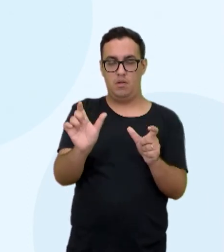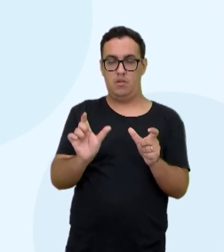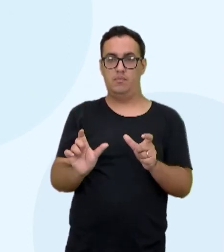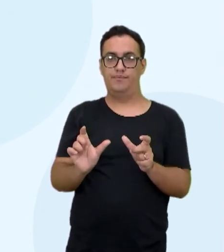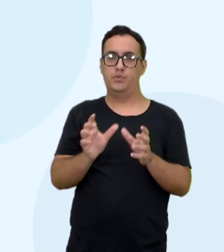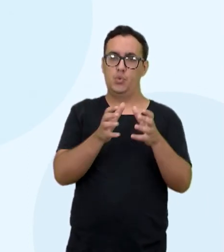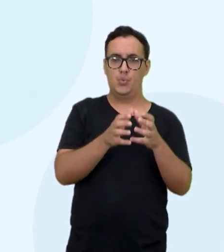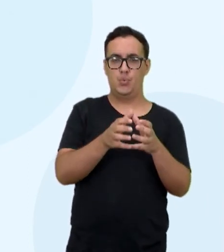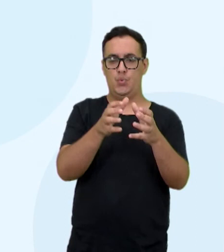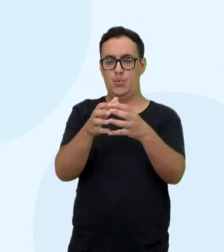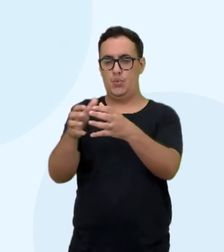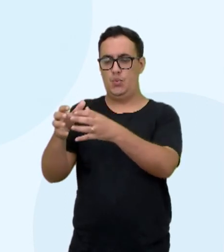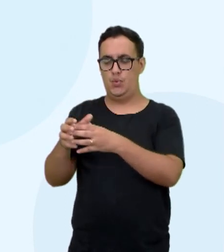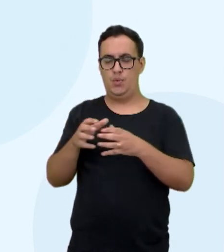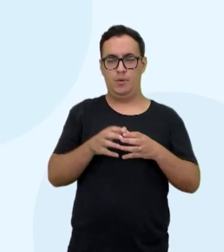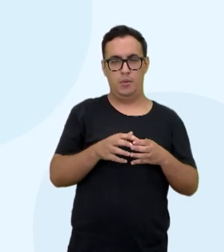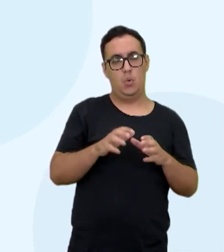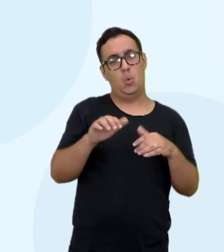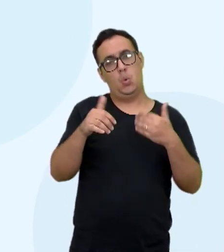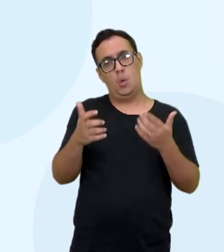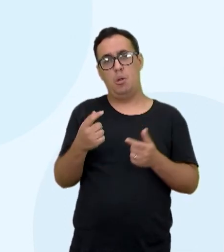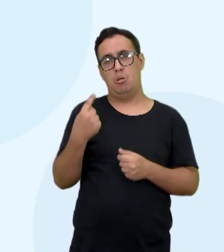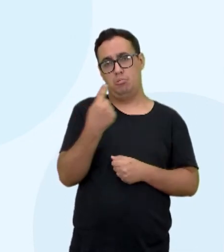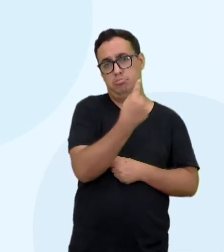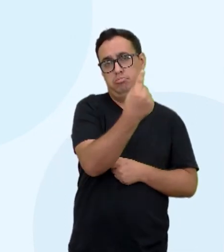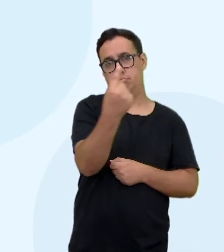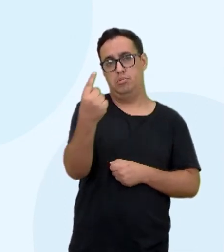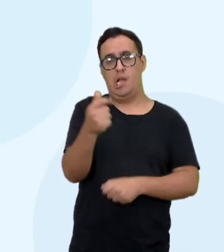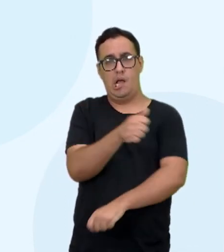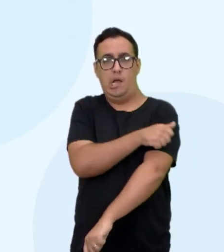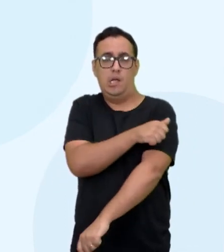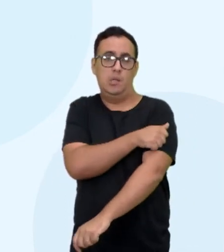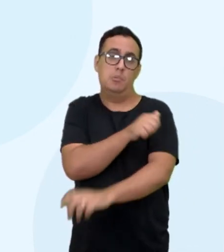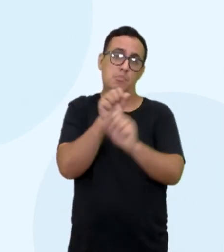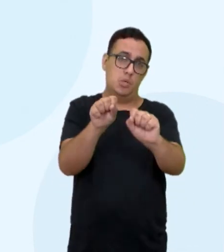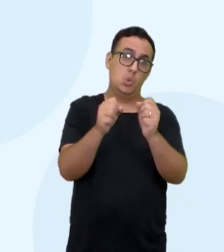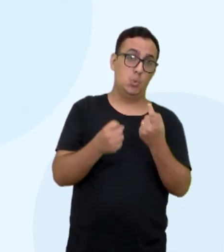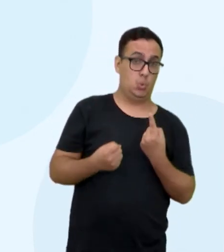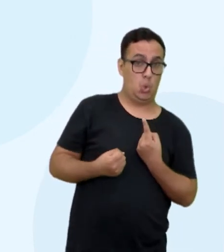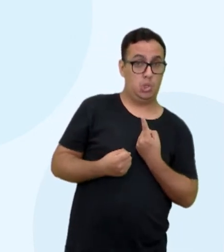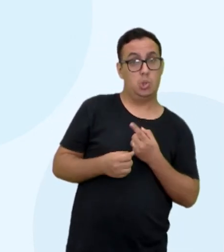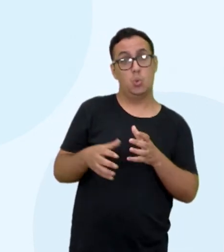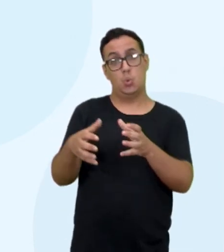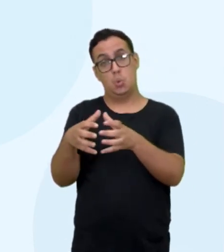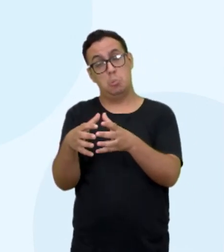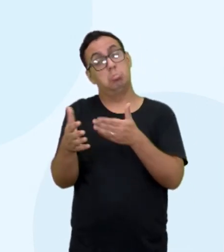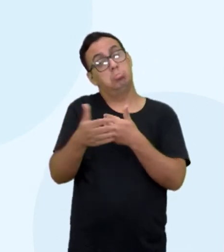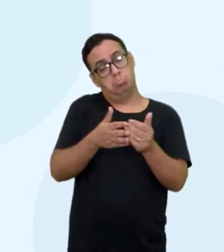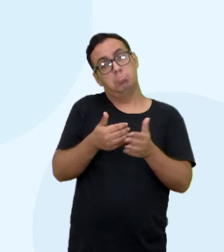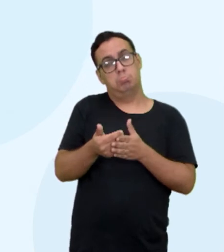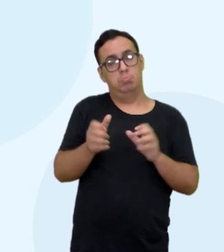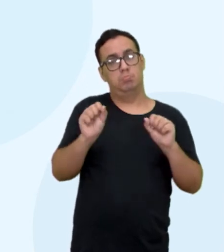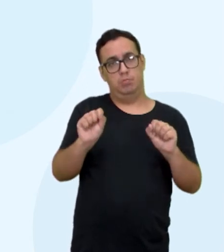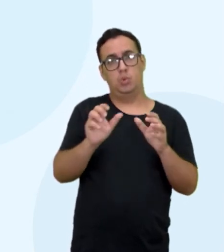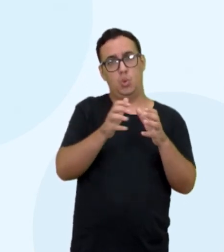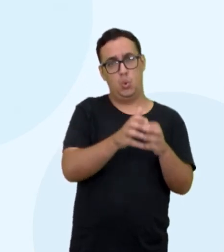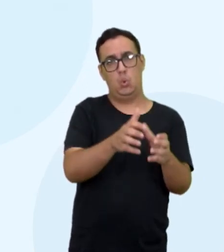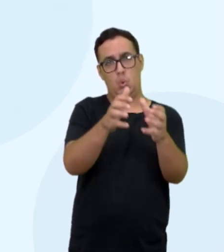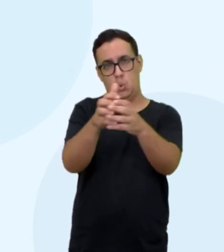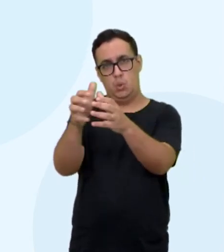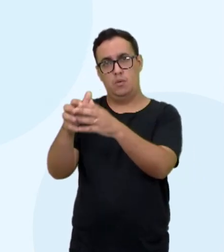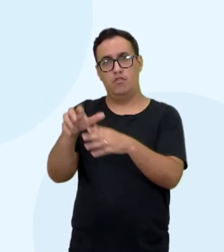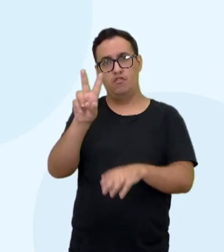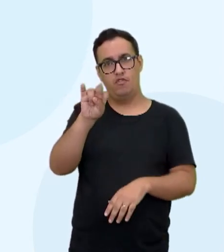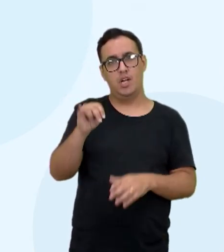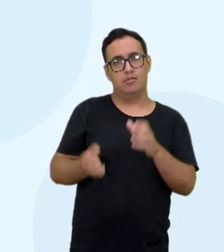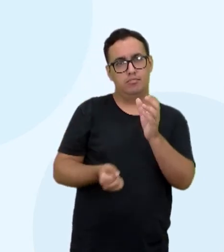cada estudante, a depender se vocês estão fazendo o trabalho em grupos ou individualmente, cada grupo ou cada estudante vai construir um